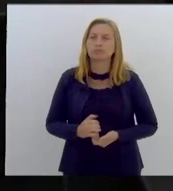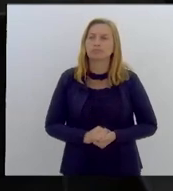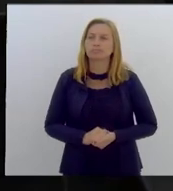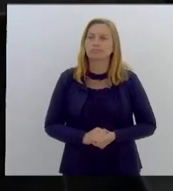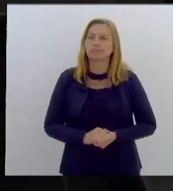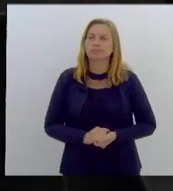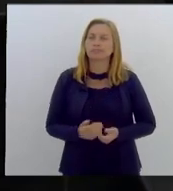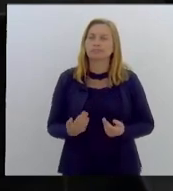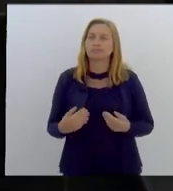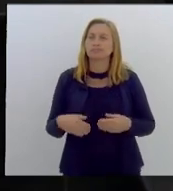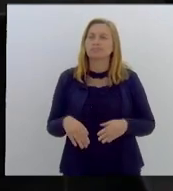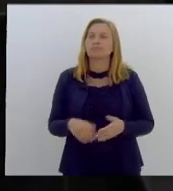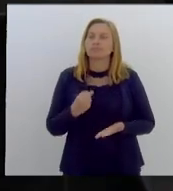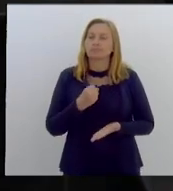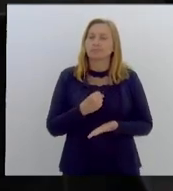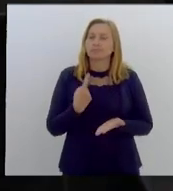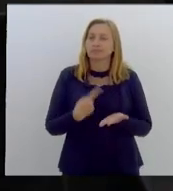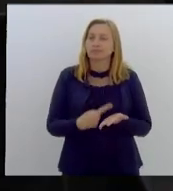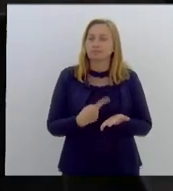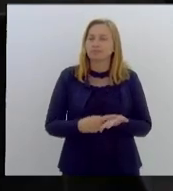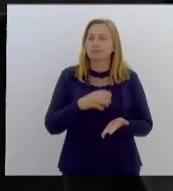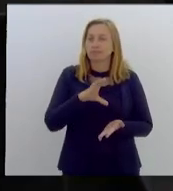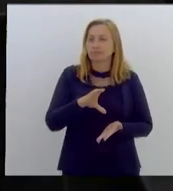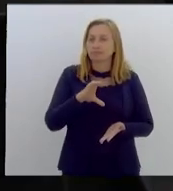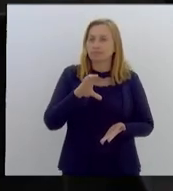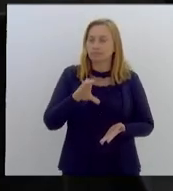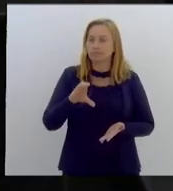quis fechar um acordo com a CCR Barcas,